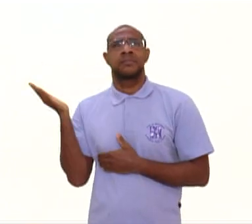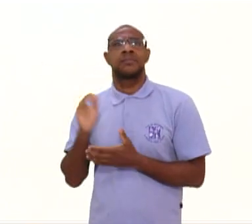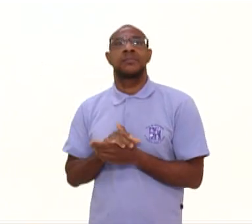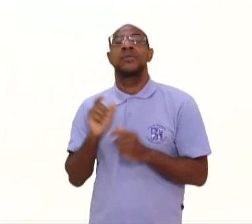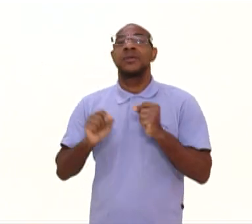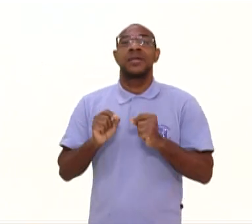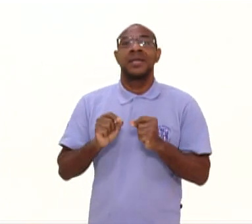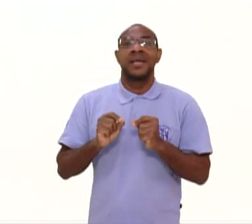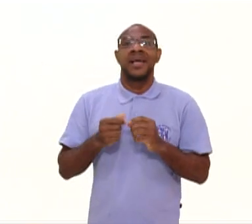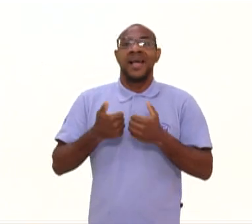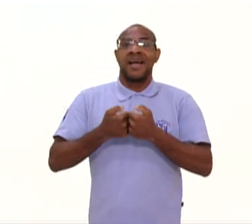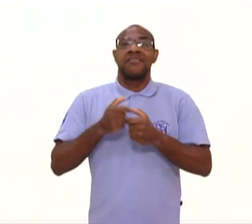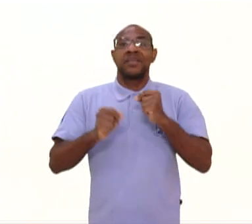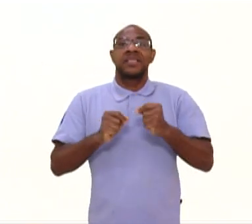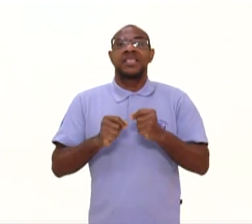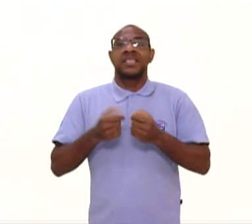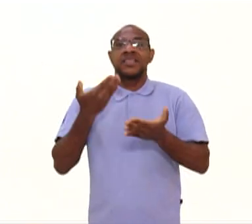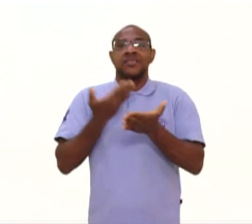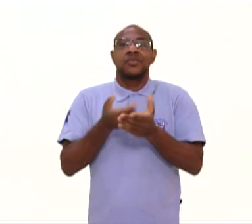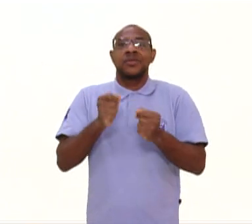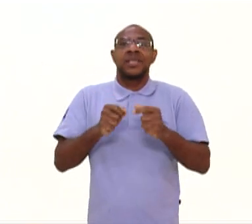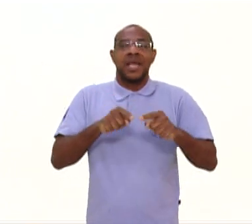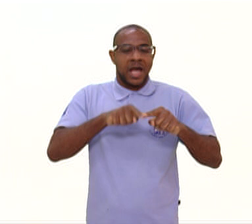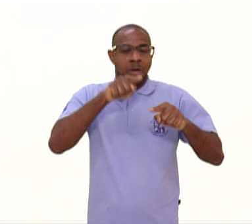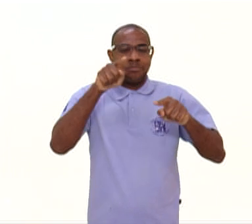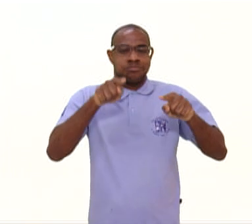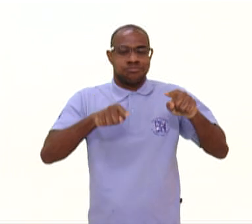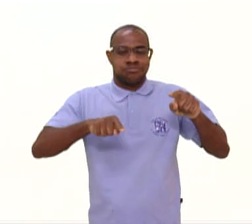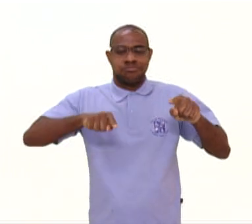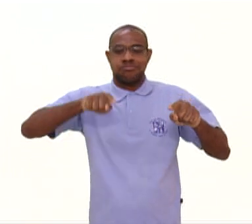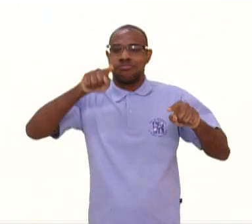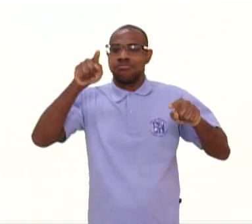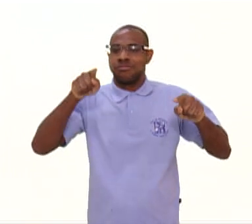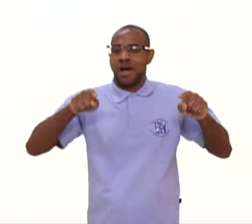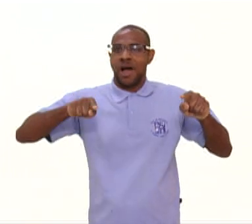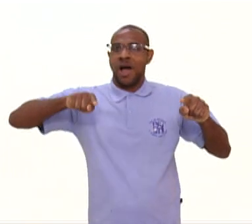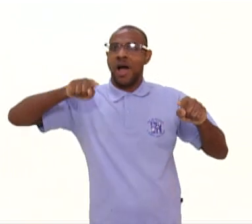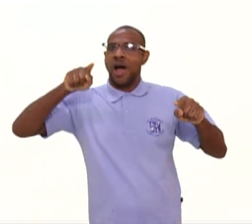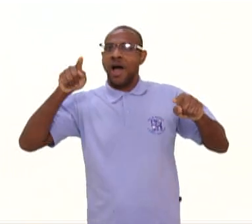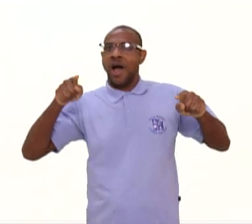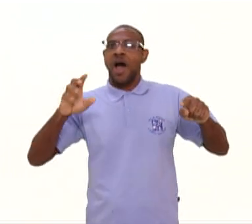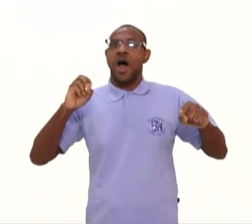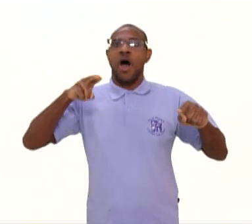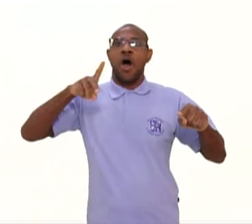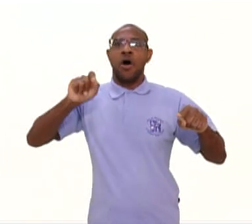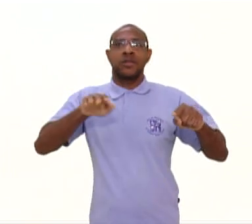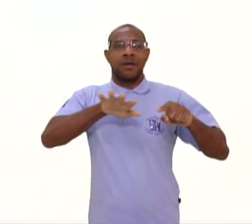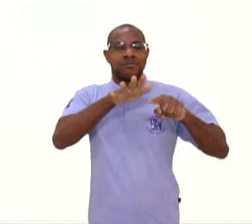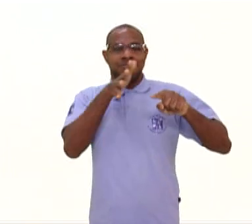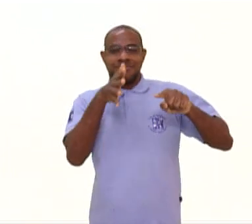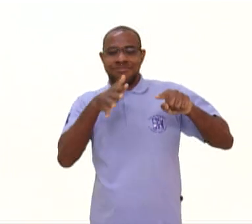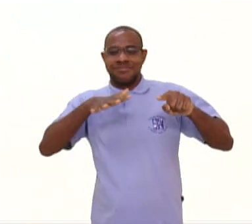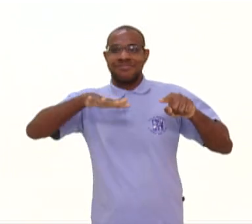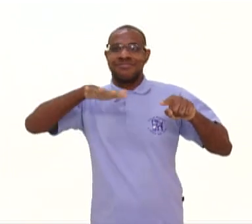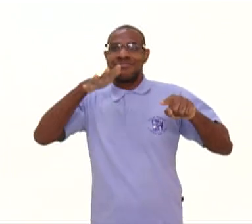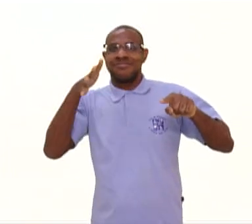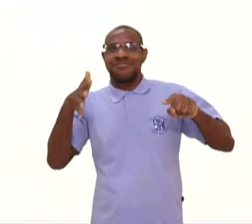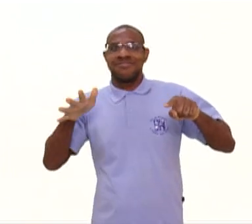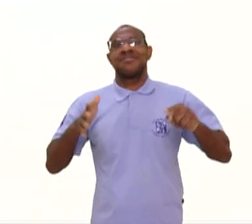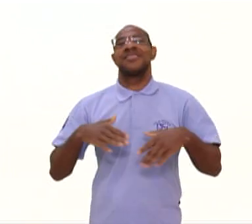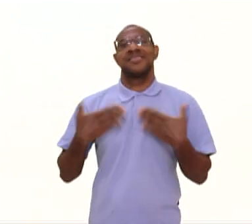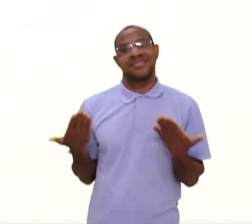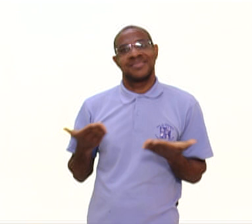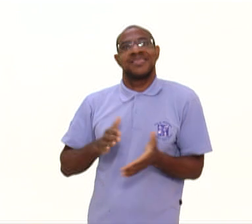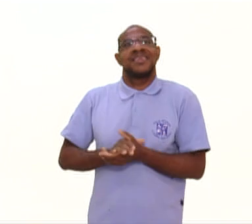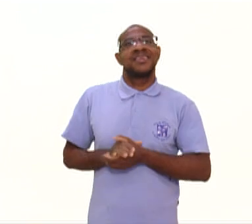parte da física que estuda as ondas, ou seja, qualquer perturbação, pulso que se propaga em um meio. Mas o que é um pulso, se a